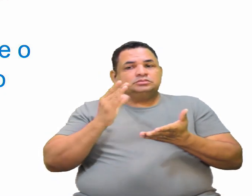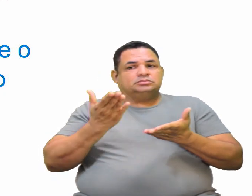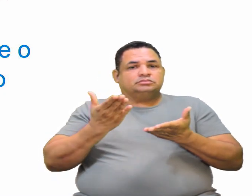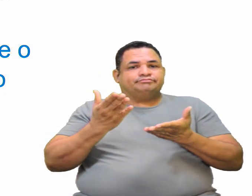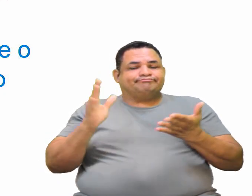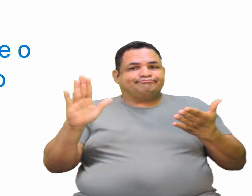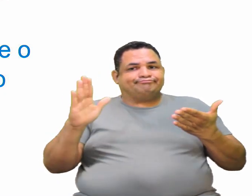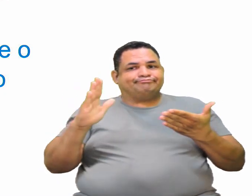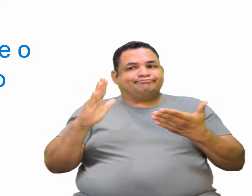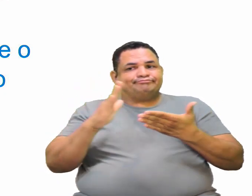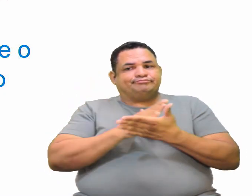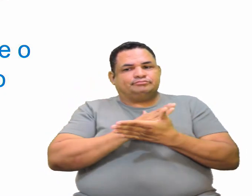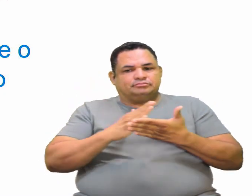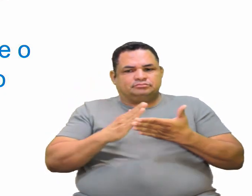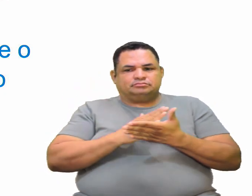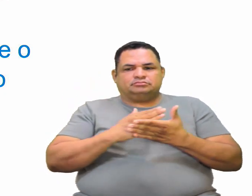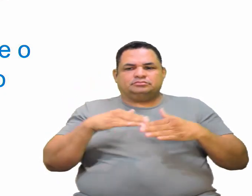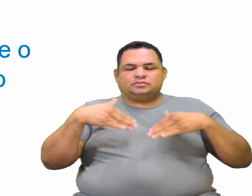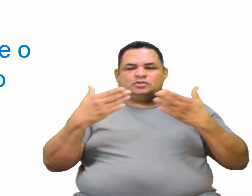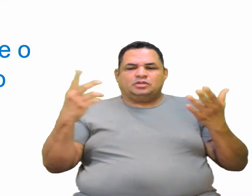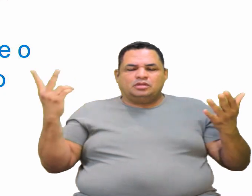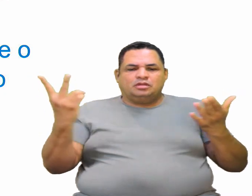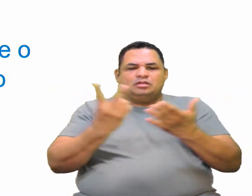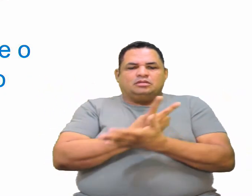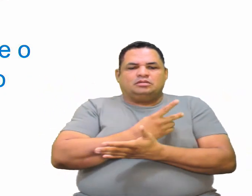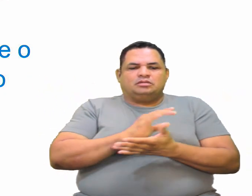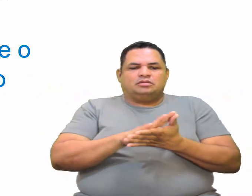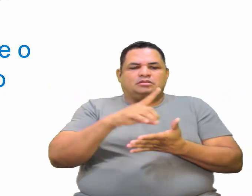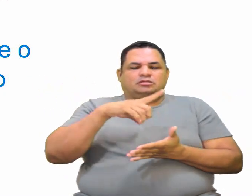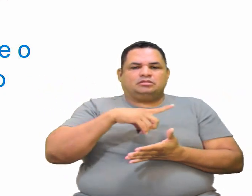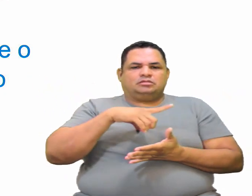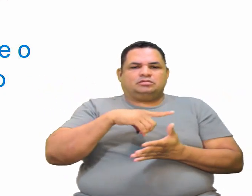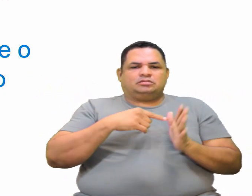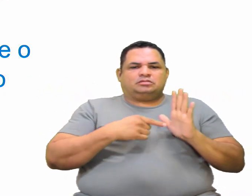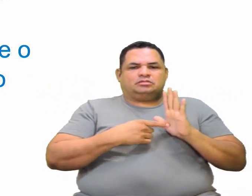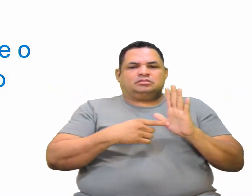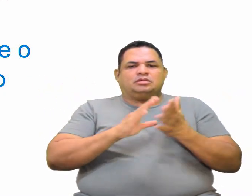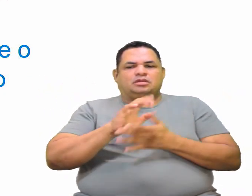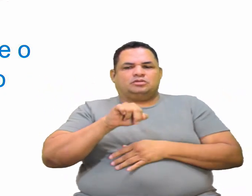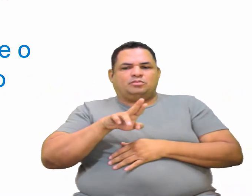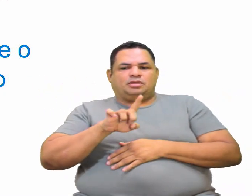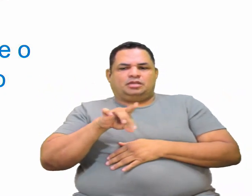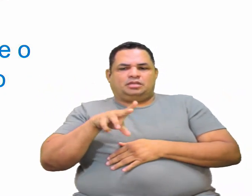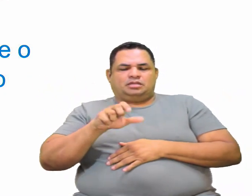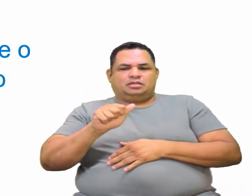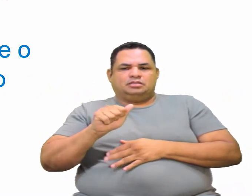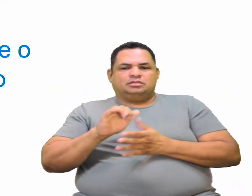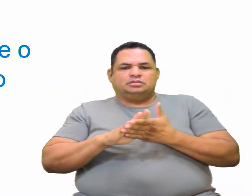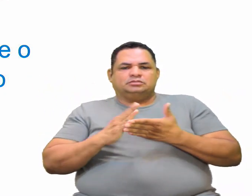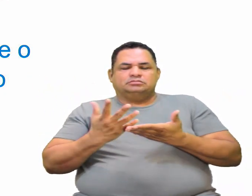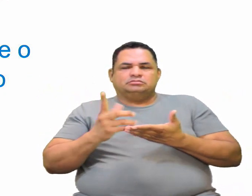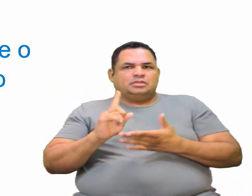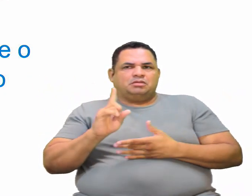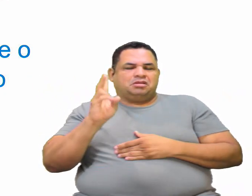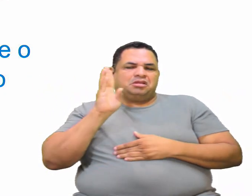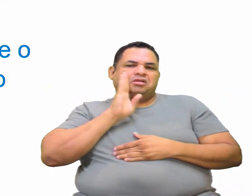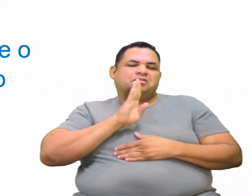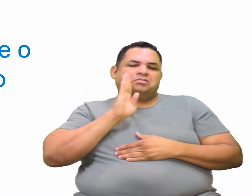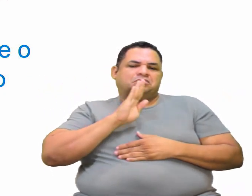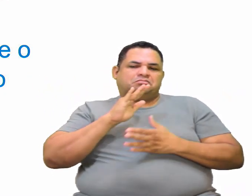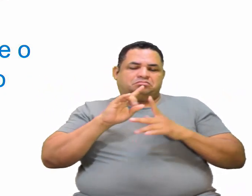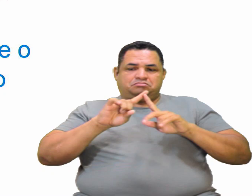algumas vezes elas vão trazer, quando elas acontecem, trazem o que nós falamos de anomalias. E isso não é legal